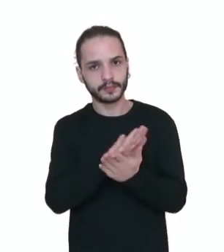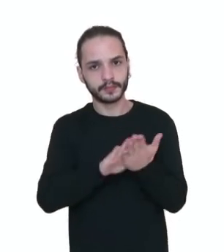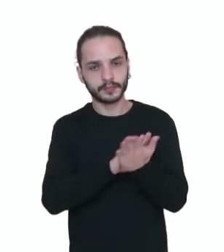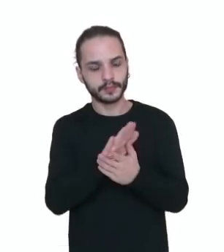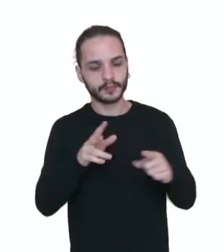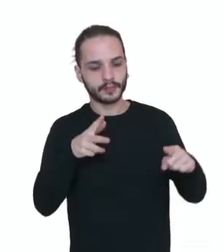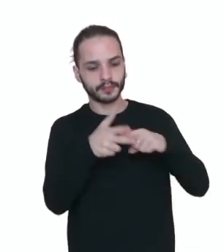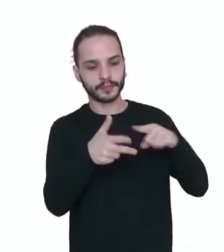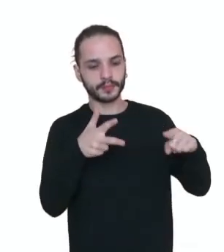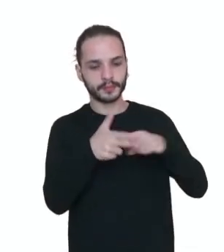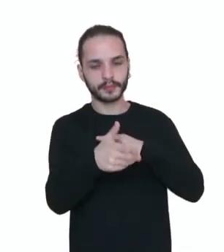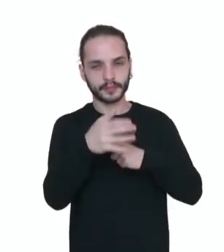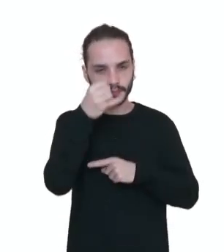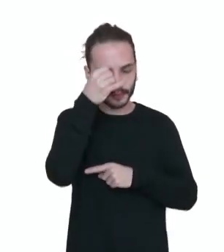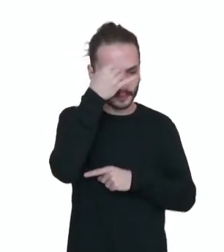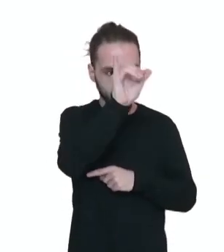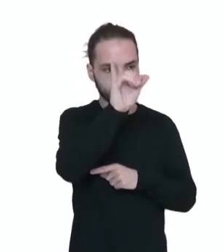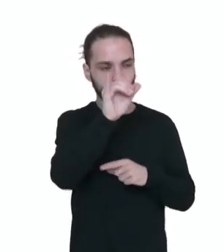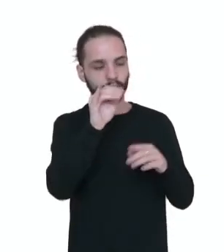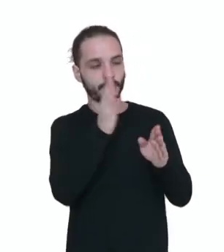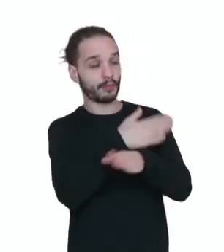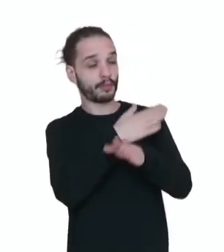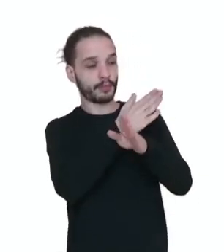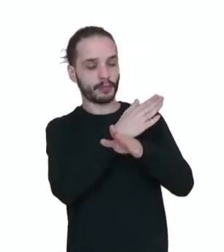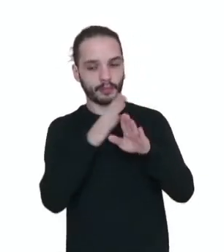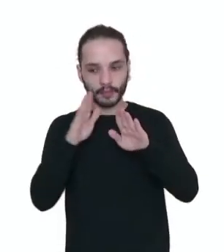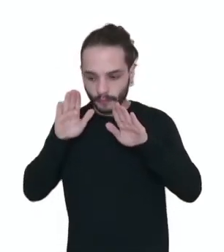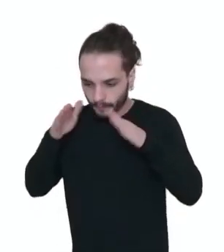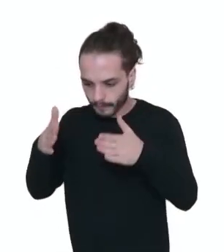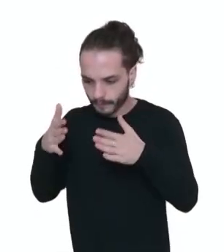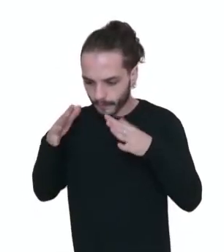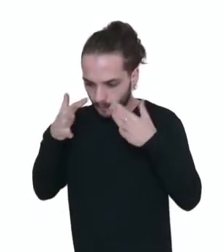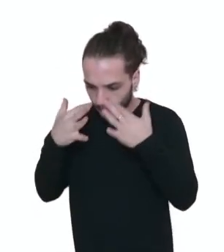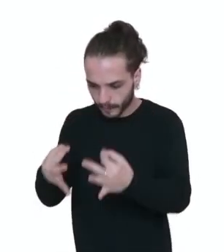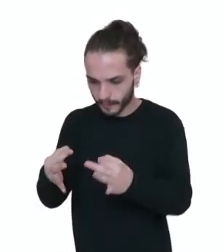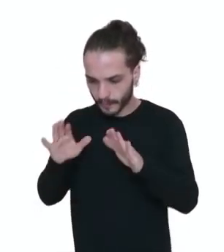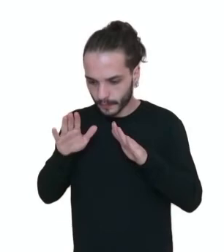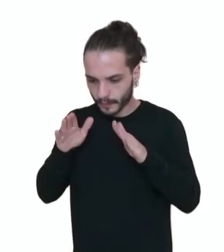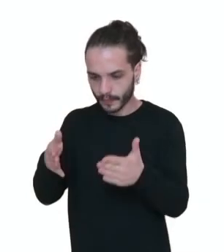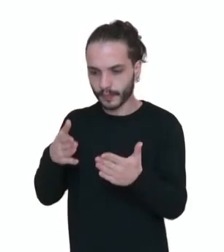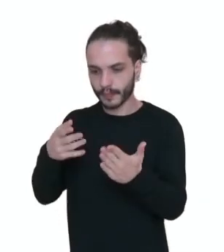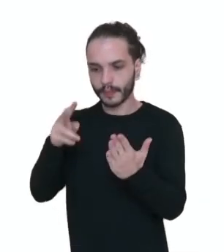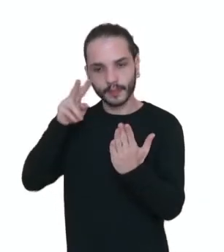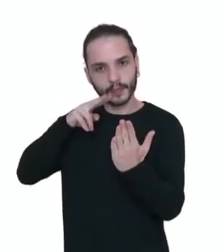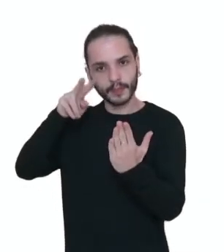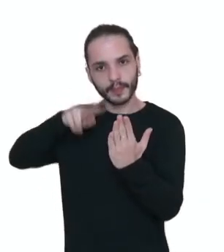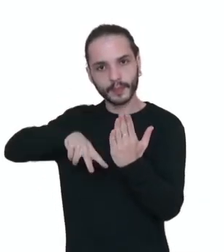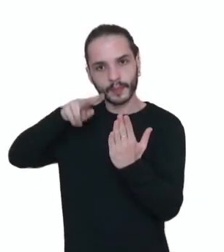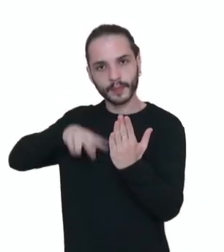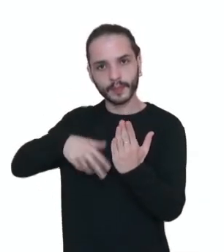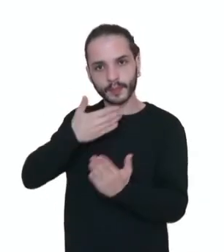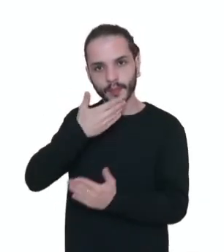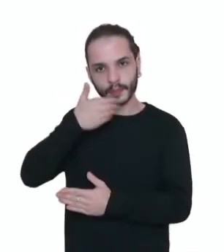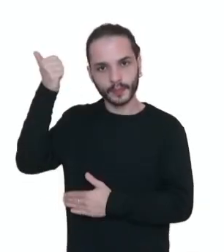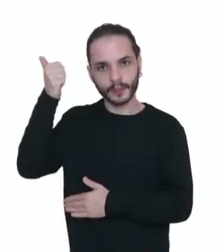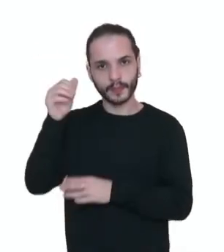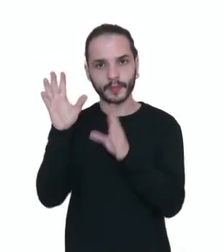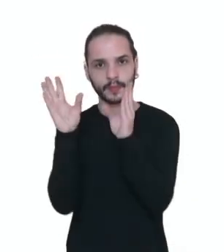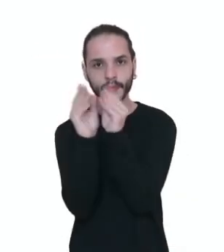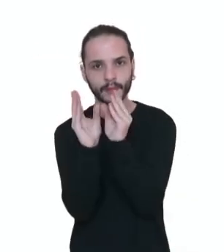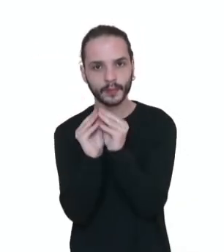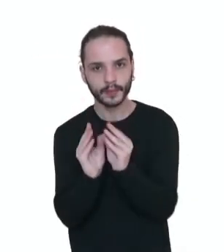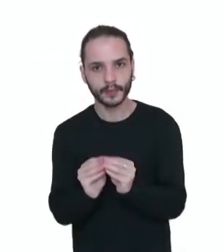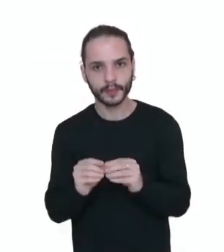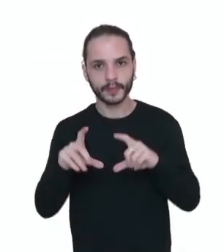se mantém mais concentrado no texto, o que aumenta a qualidade da leitura. Aqui a gente compilou os dados dos argumentos e fizemos